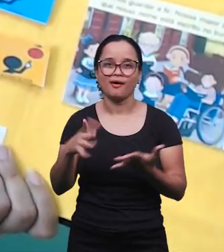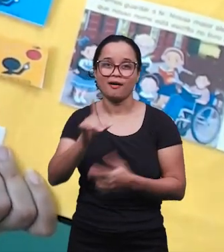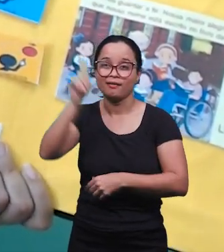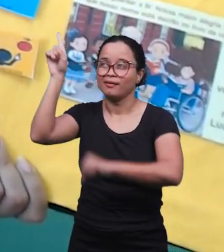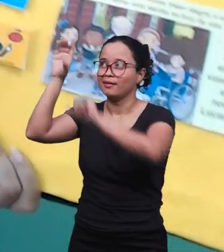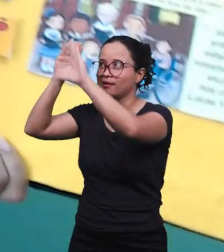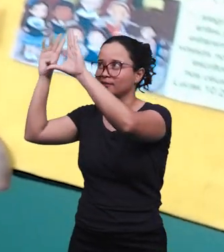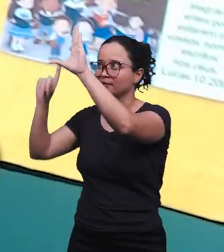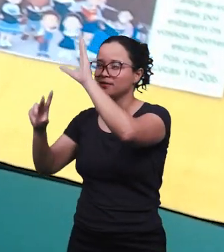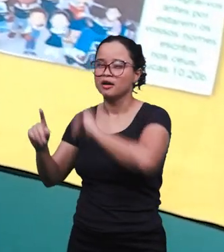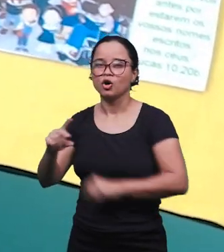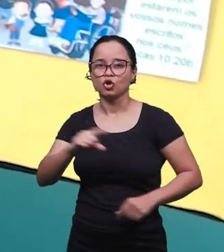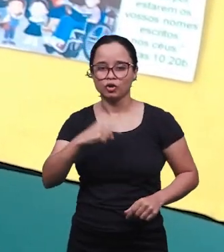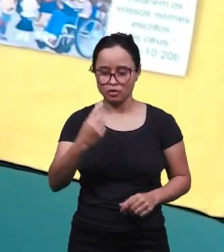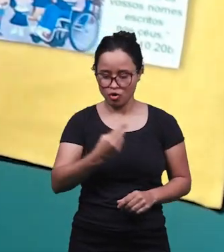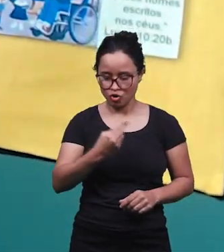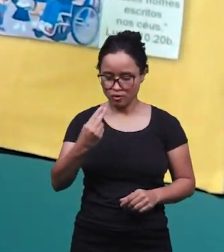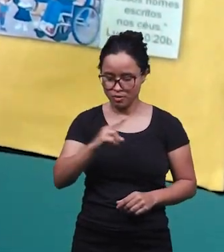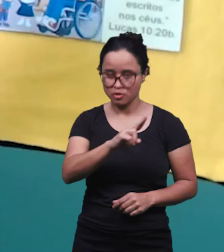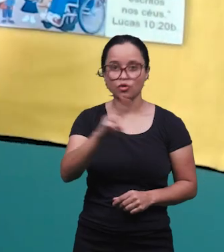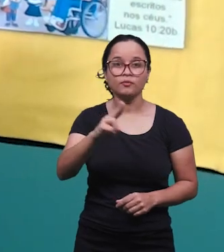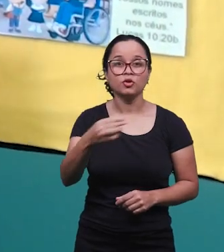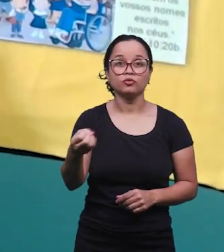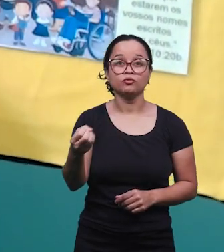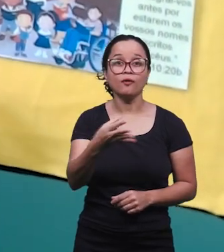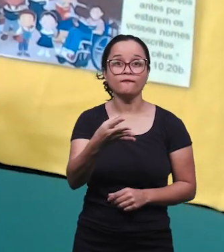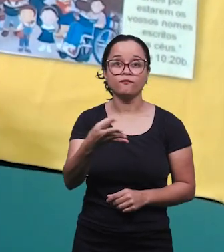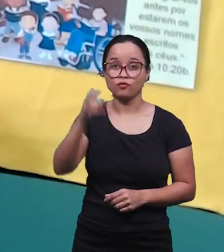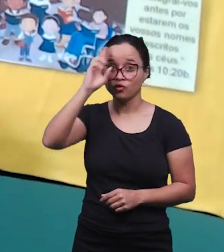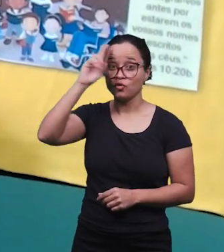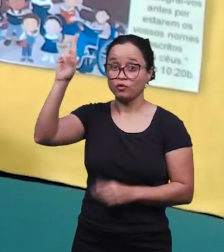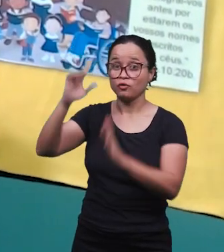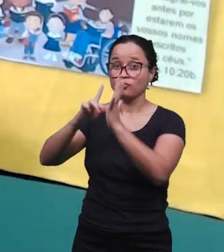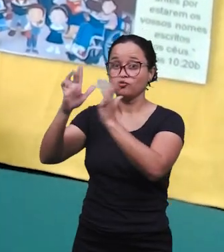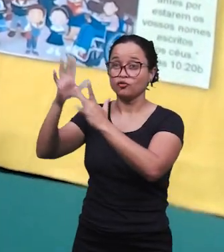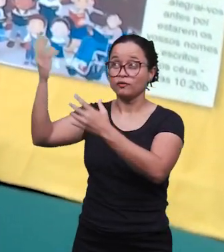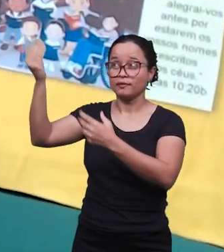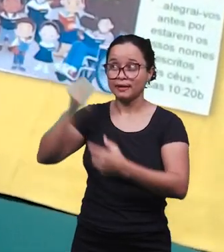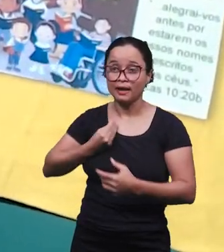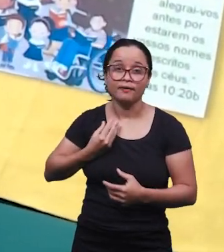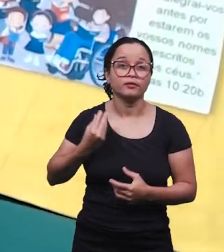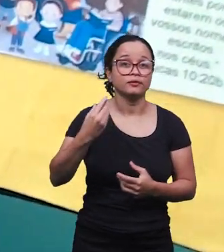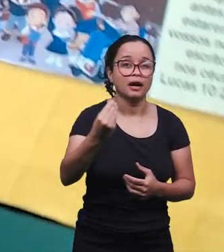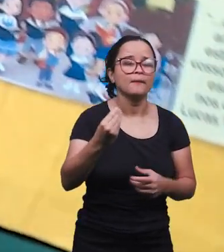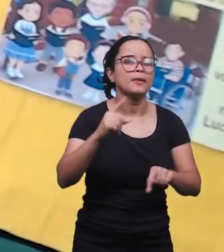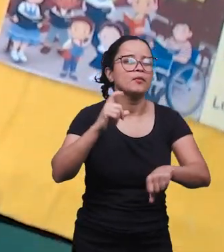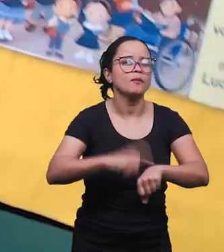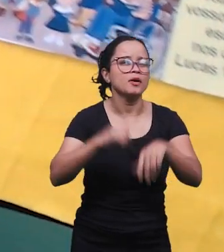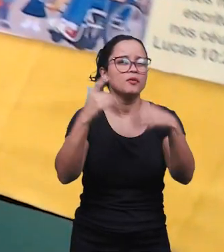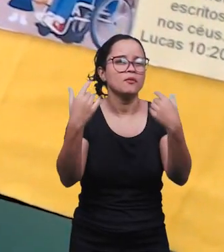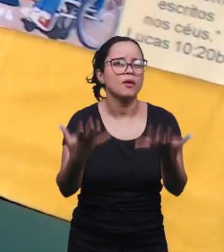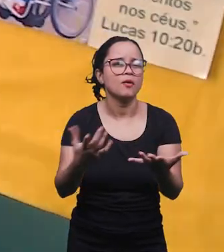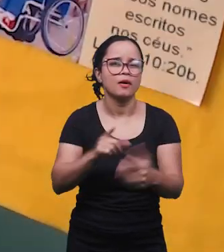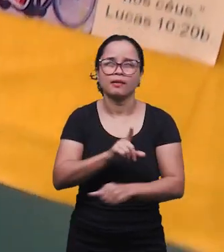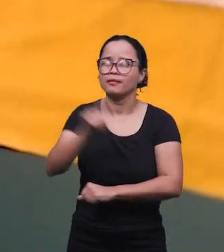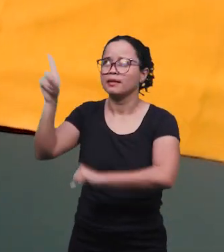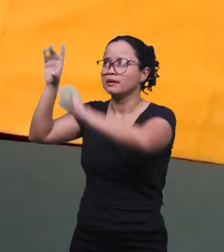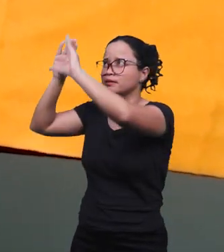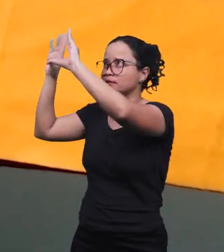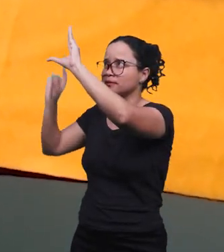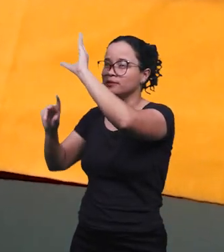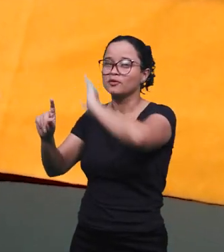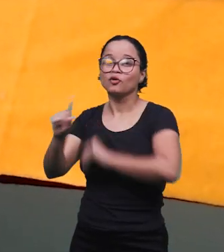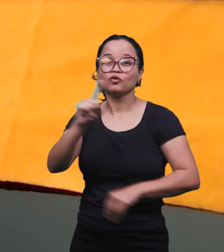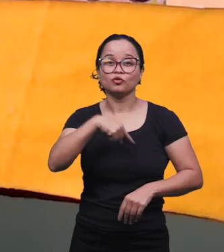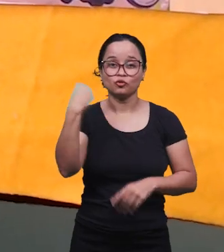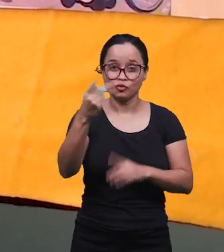um novo nome que o Senhor nos dará. Olha só, quando isso acontecerá? Na eternidade, quando